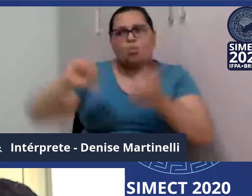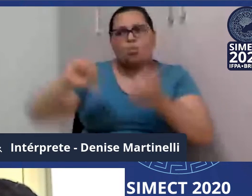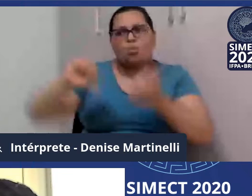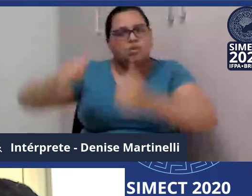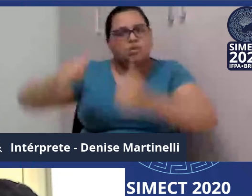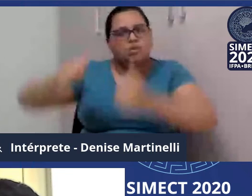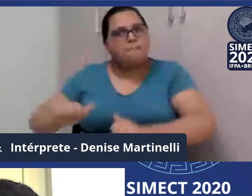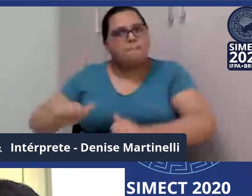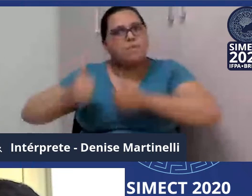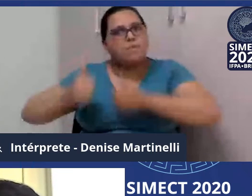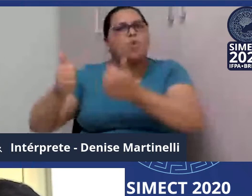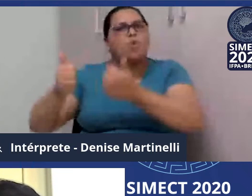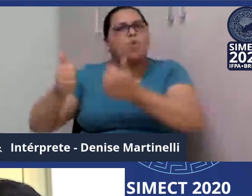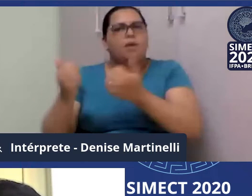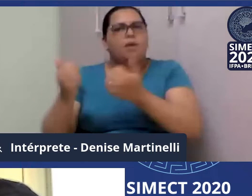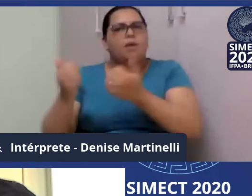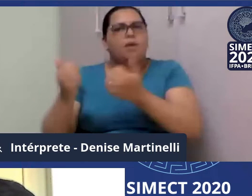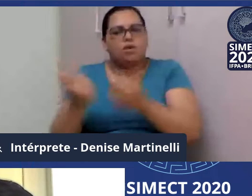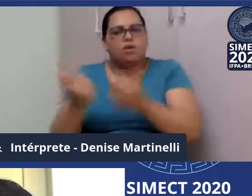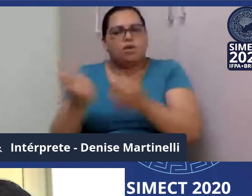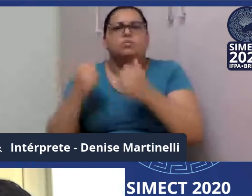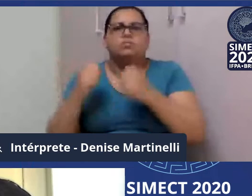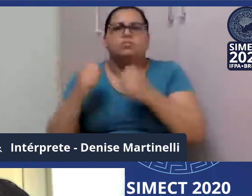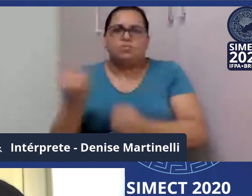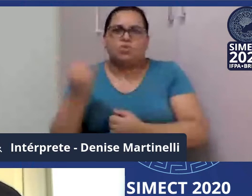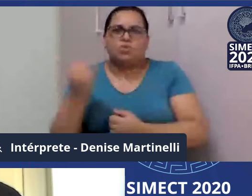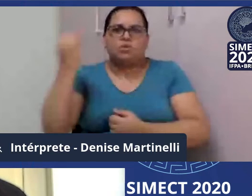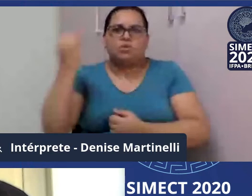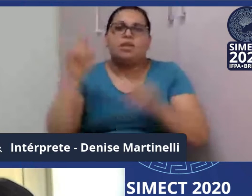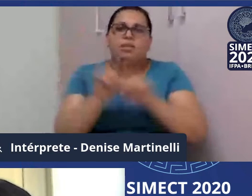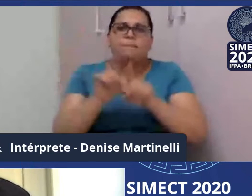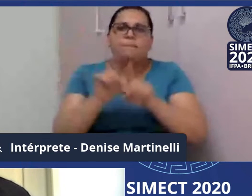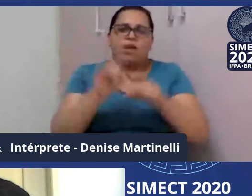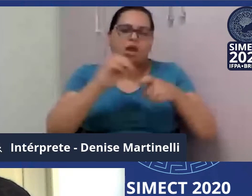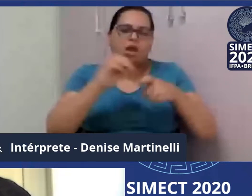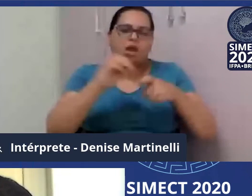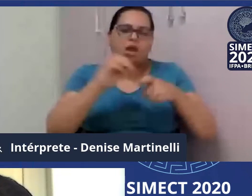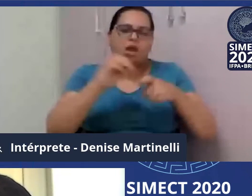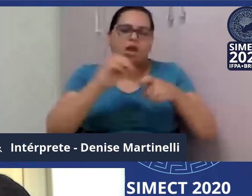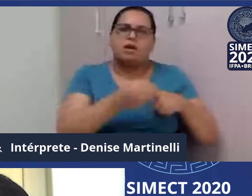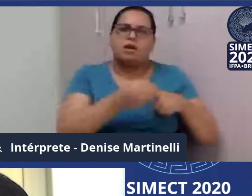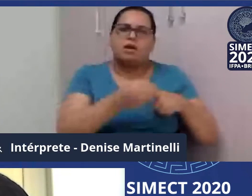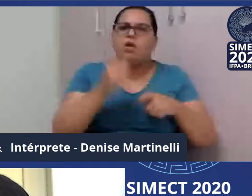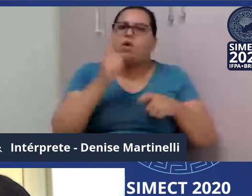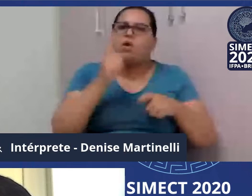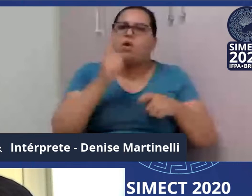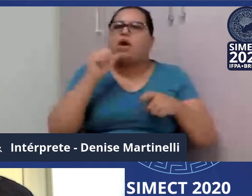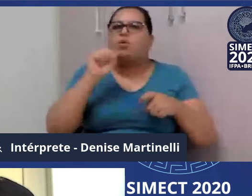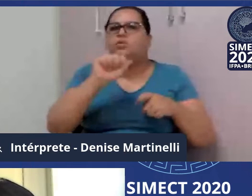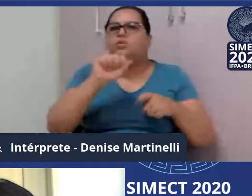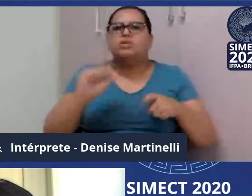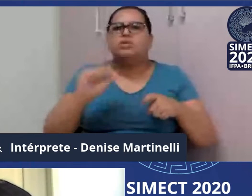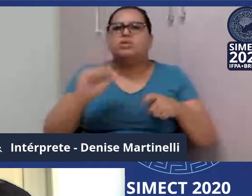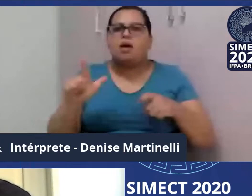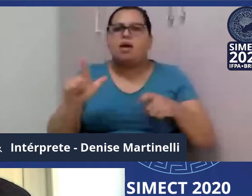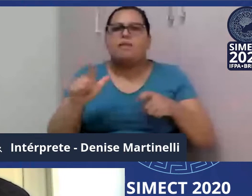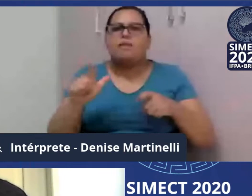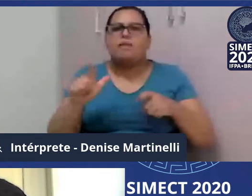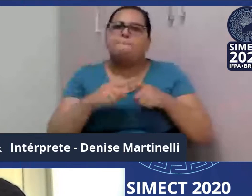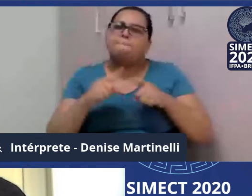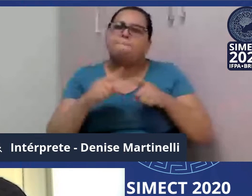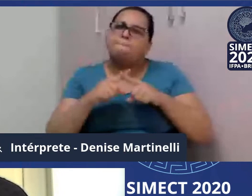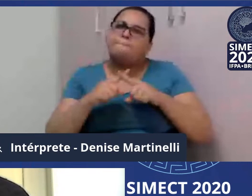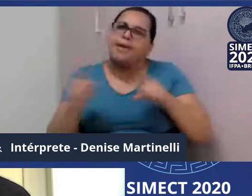para camarão marinho, funciona muito bem, mas não é uma ração direcionada para a espécie. Então, hoje a gente está com a linha de pesquisa